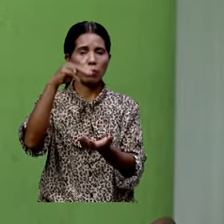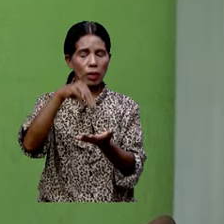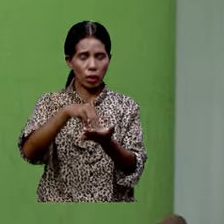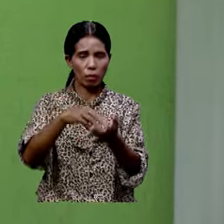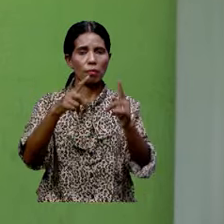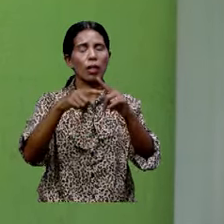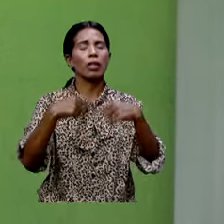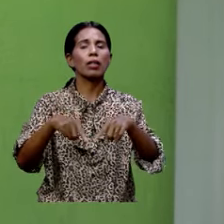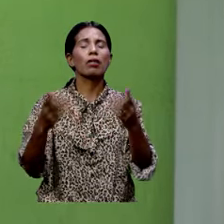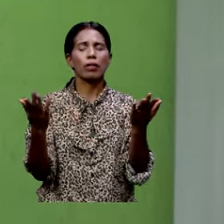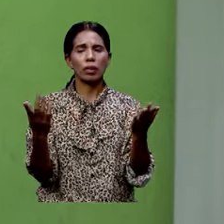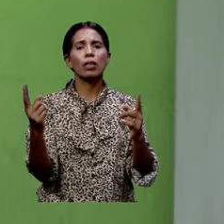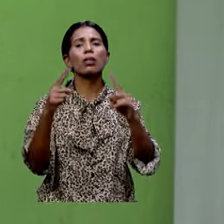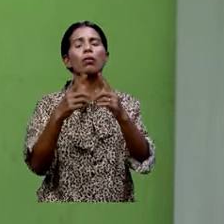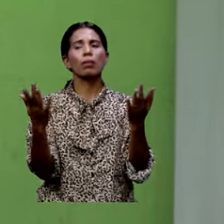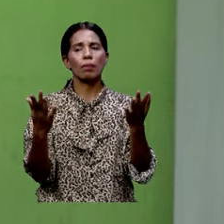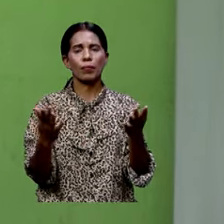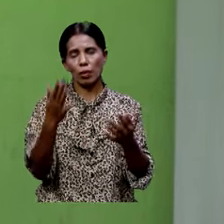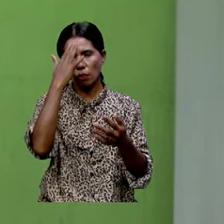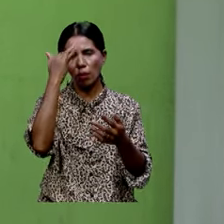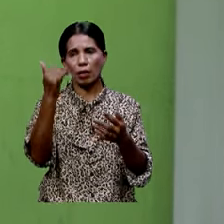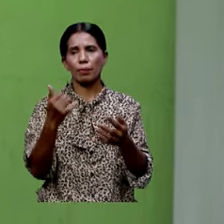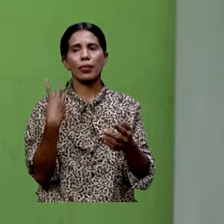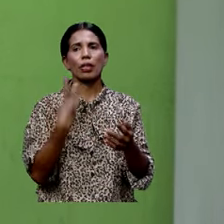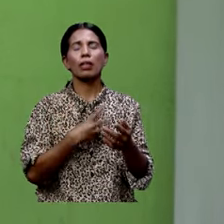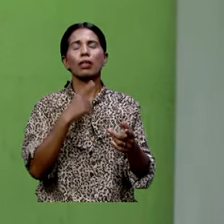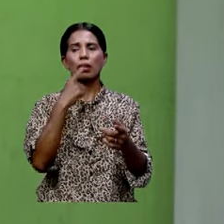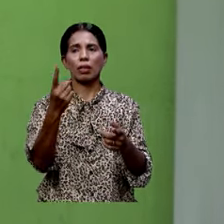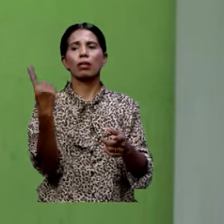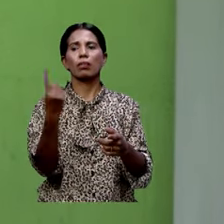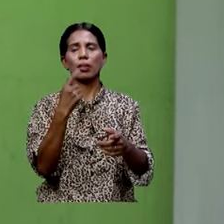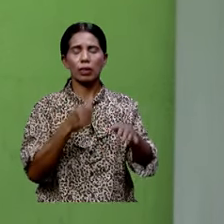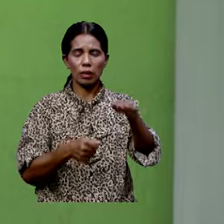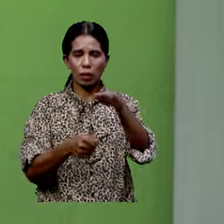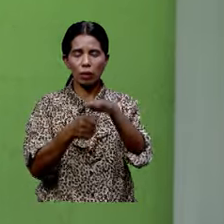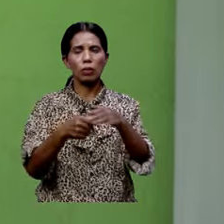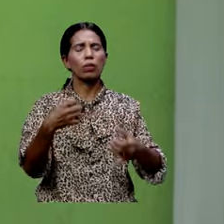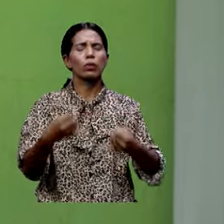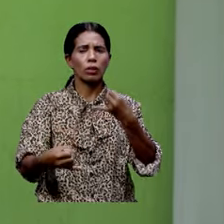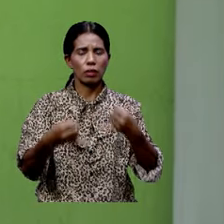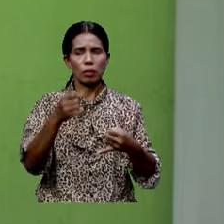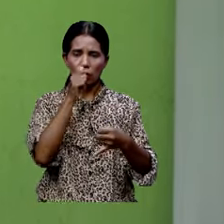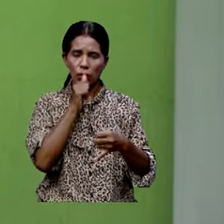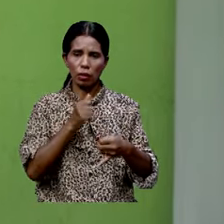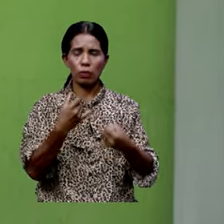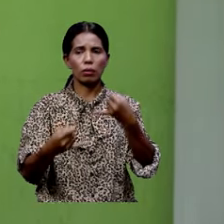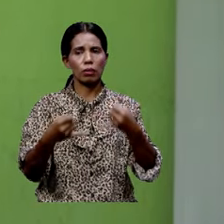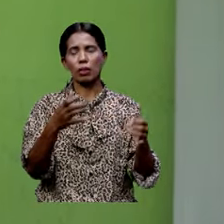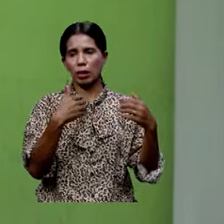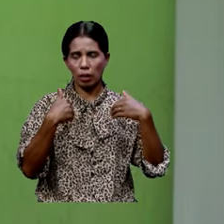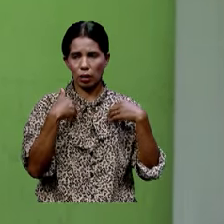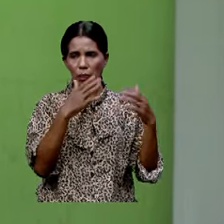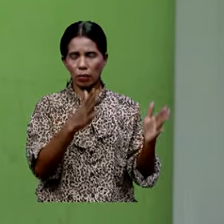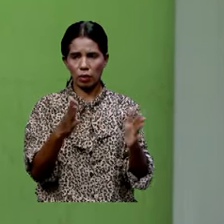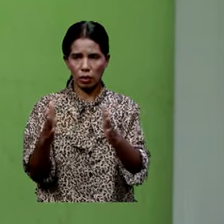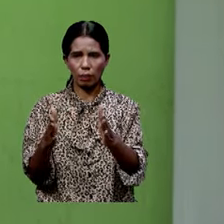genebe se povo hatene hela ida nen nusa be ita temi na fatin segredo de justiça ga segredo de justiça ne ia processo balu